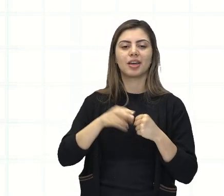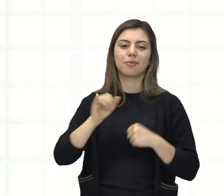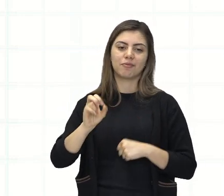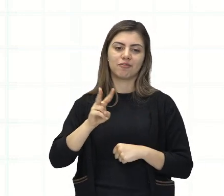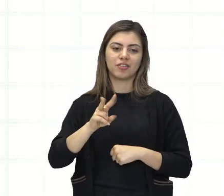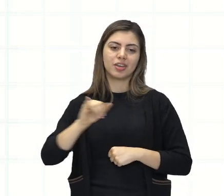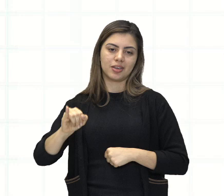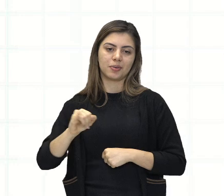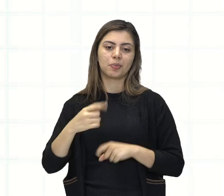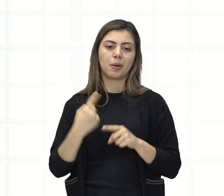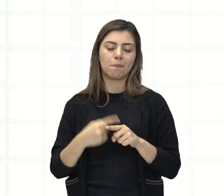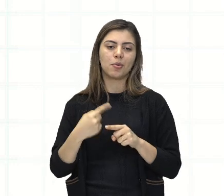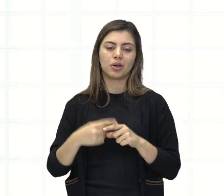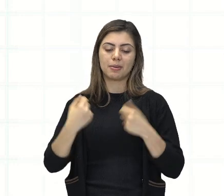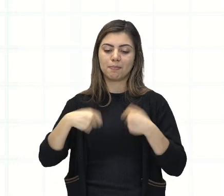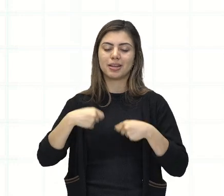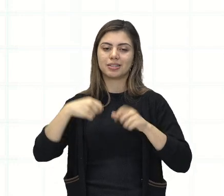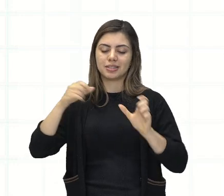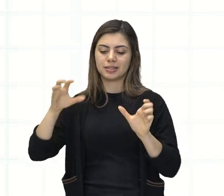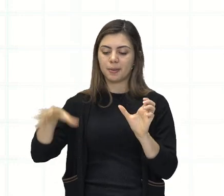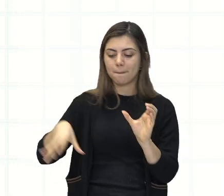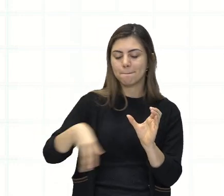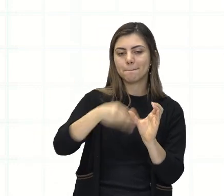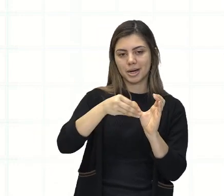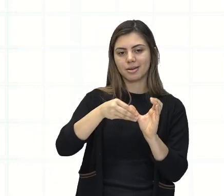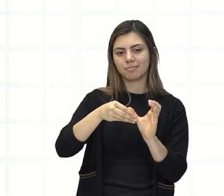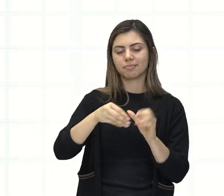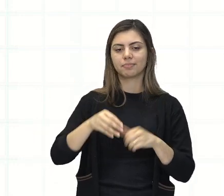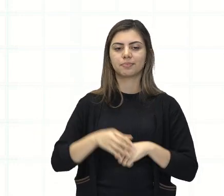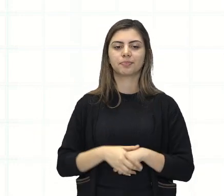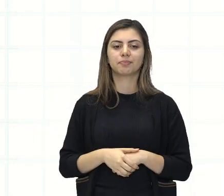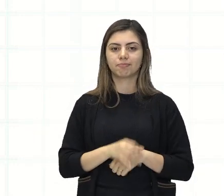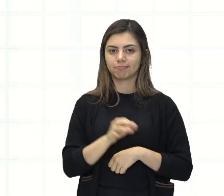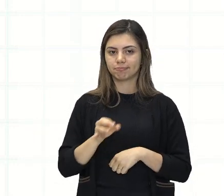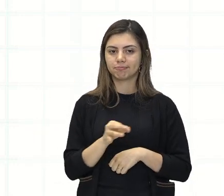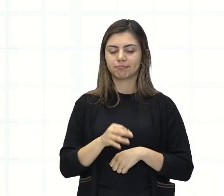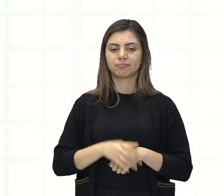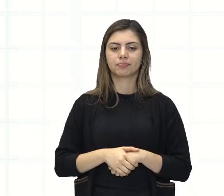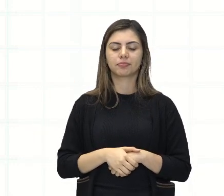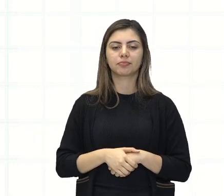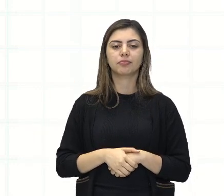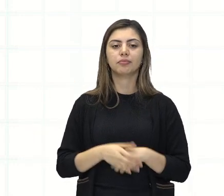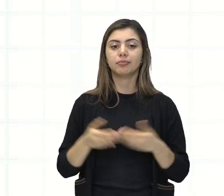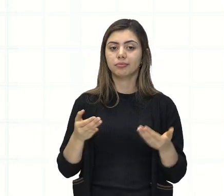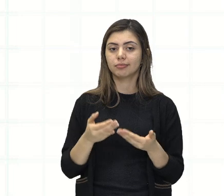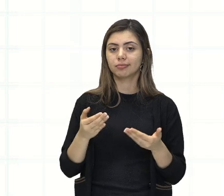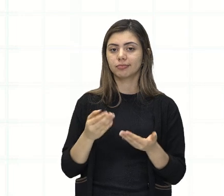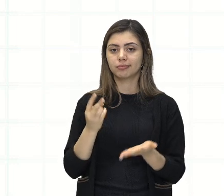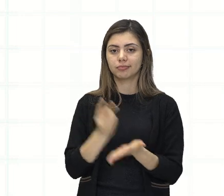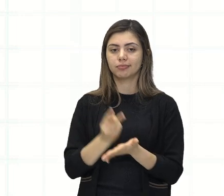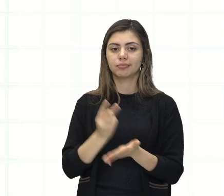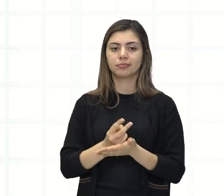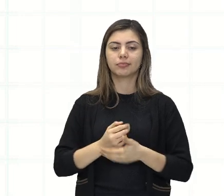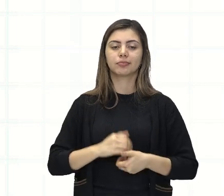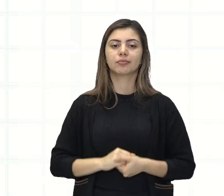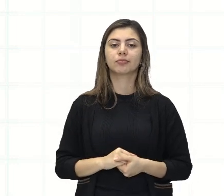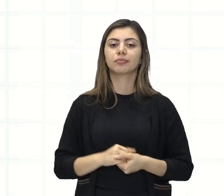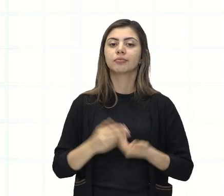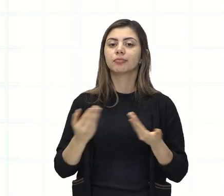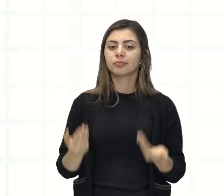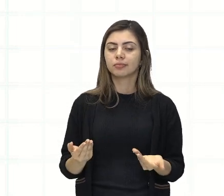transitivo, porque tudo isso aqui completa o sentido dele. Certinho? Vamos adiante.